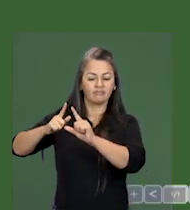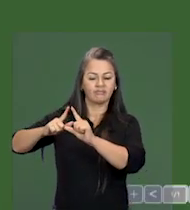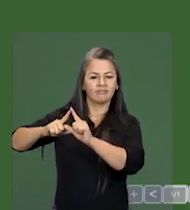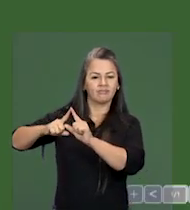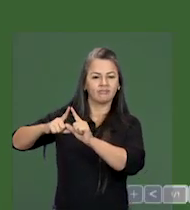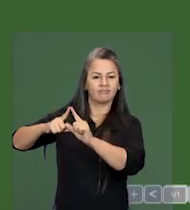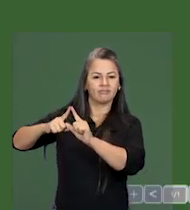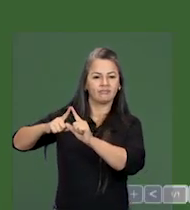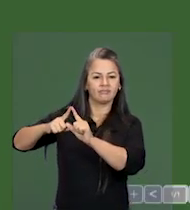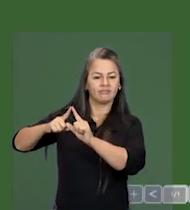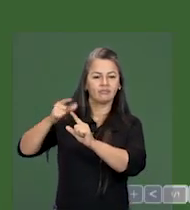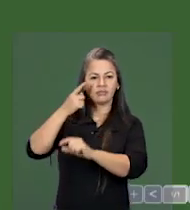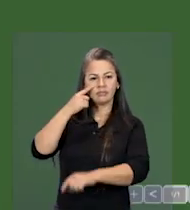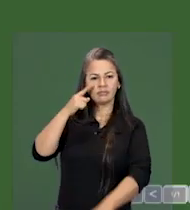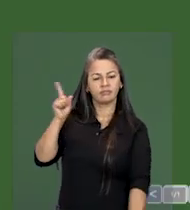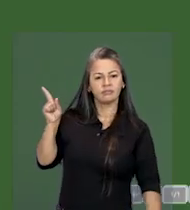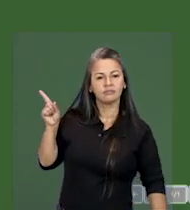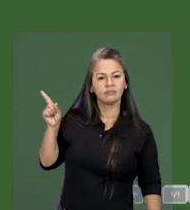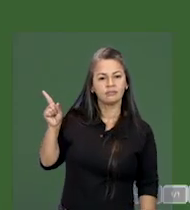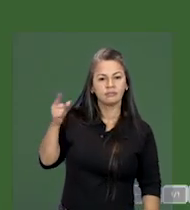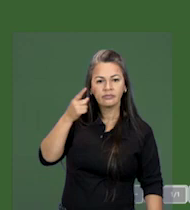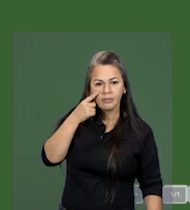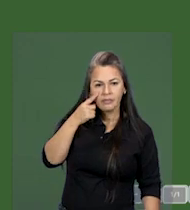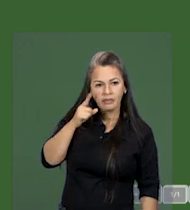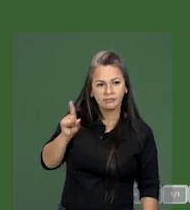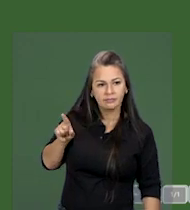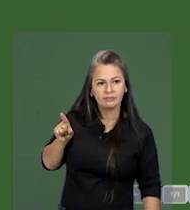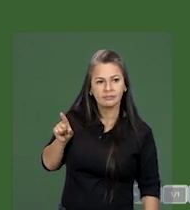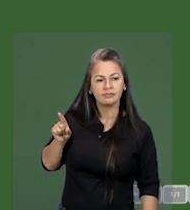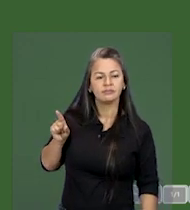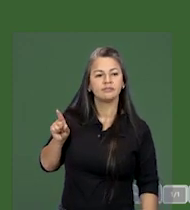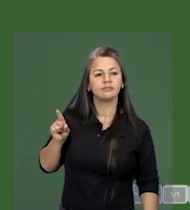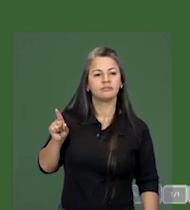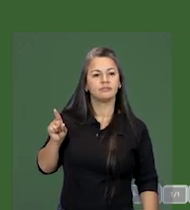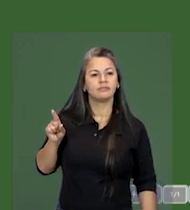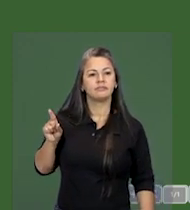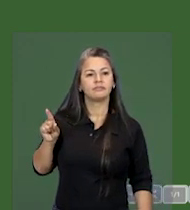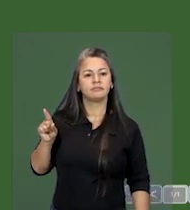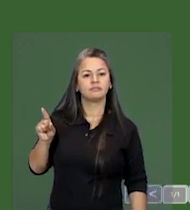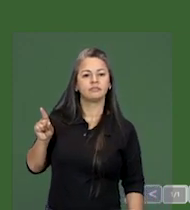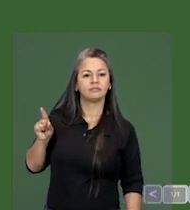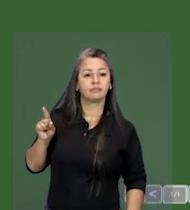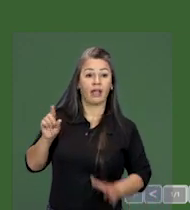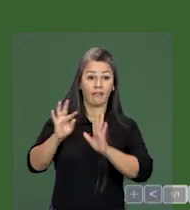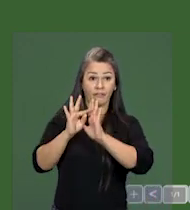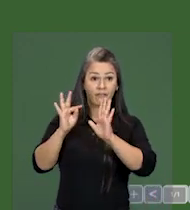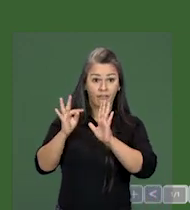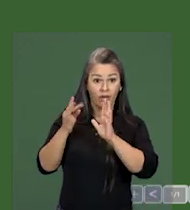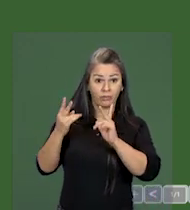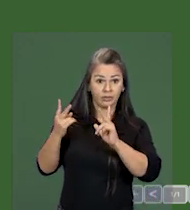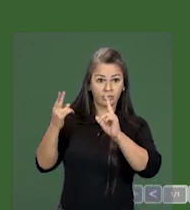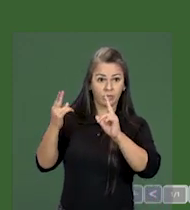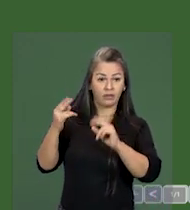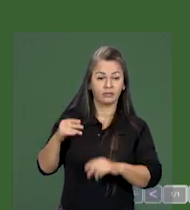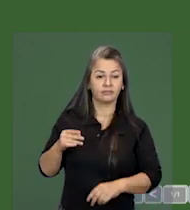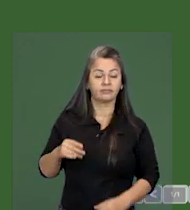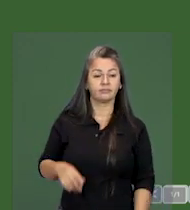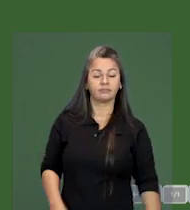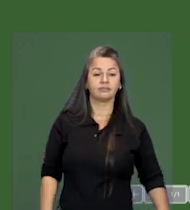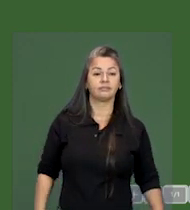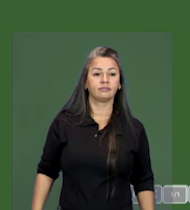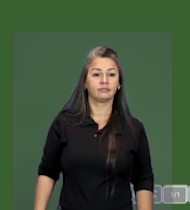DEF é igual, mesma coisa, mesma fórmula, base vezes altura sobre